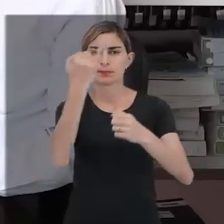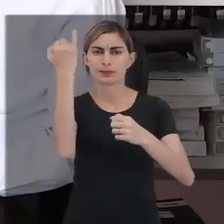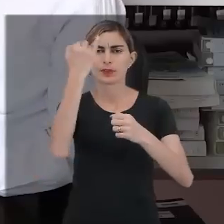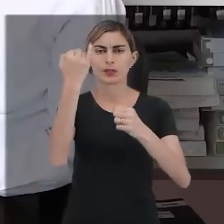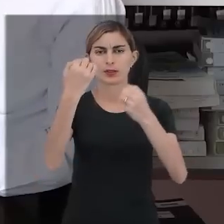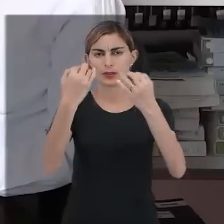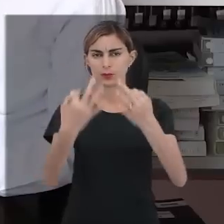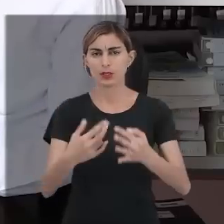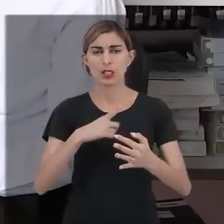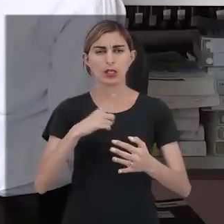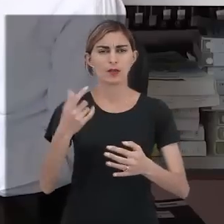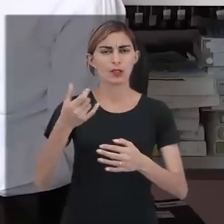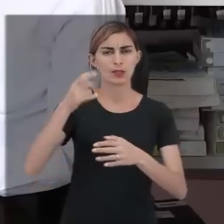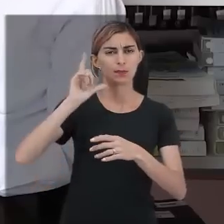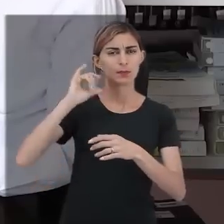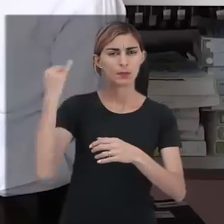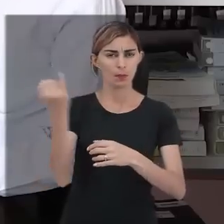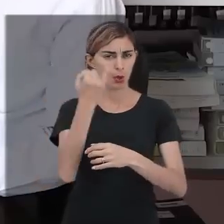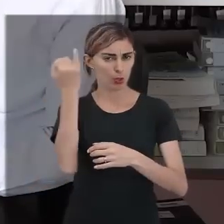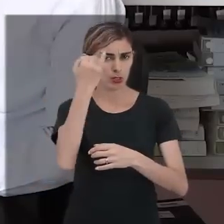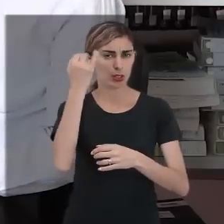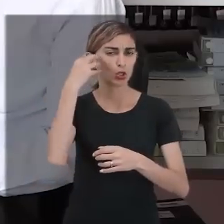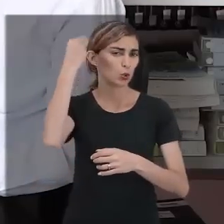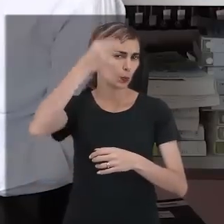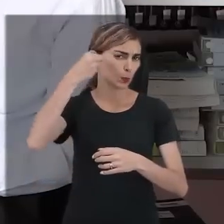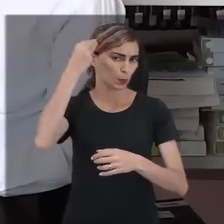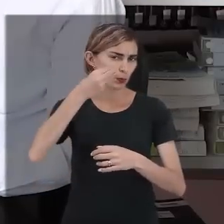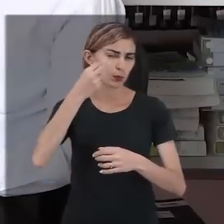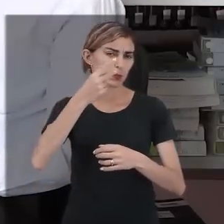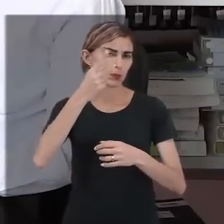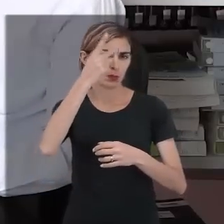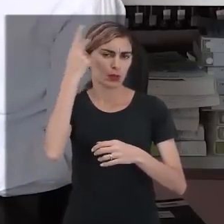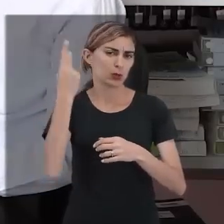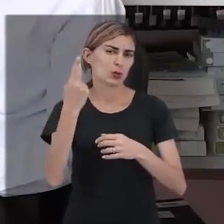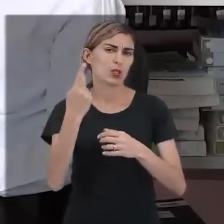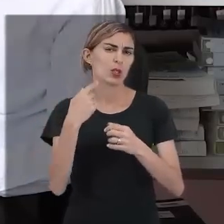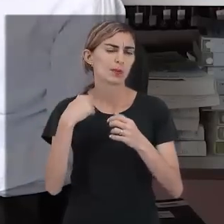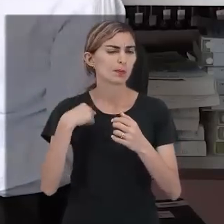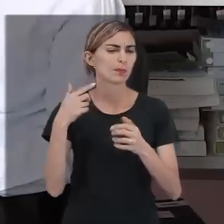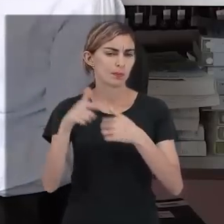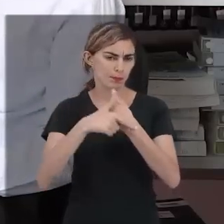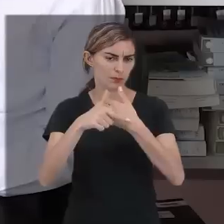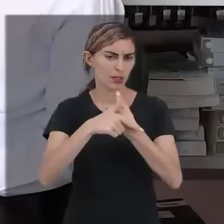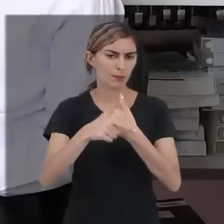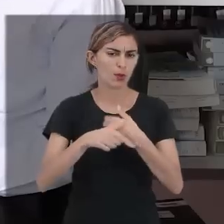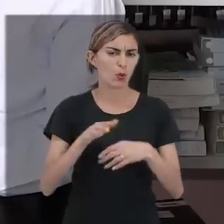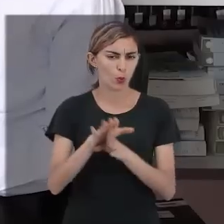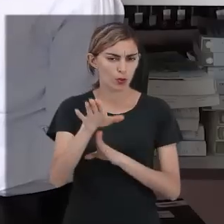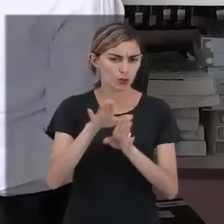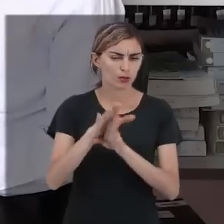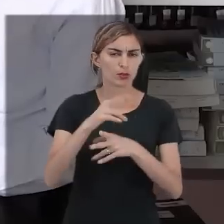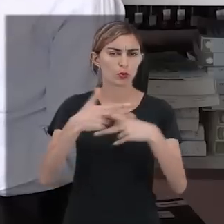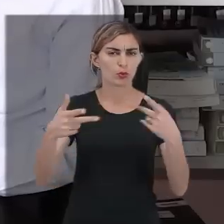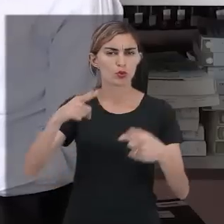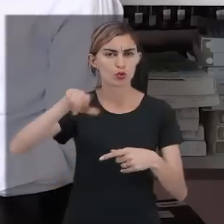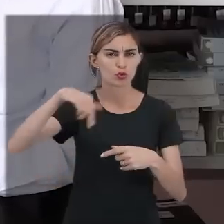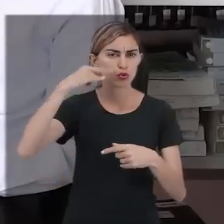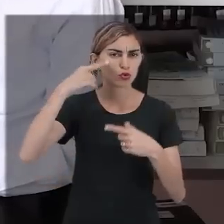existiram importantes especialistas que tiveram um papel relevante no processo de implementação da qualidade no